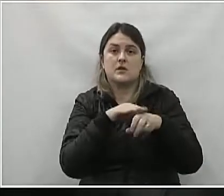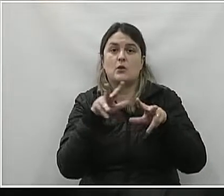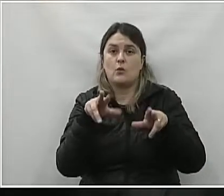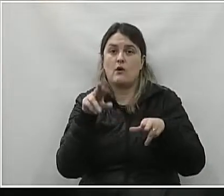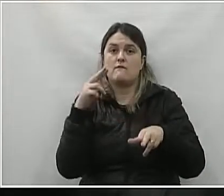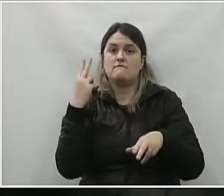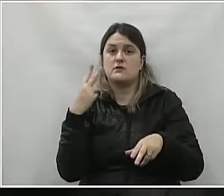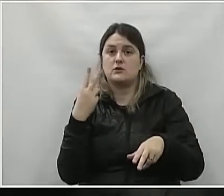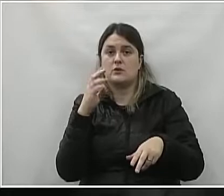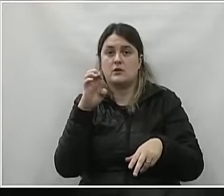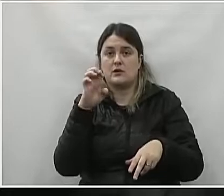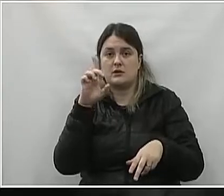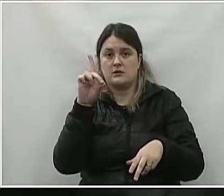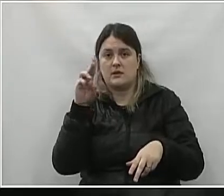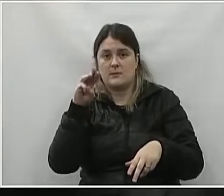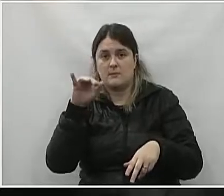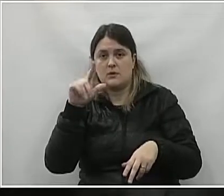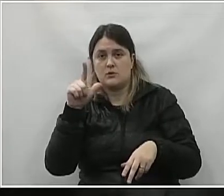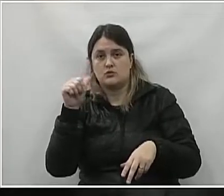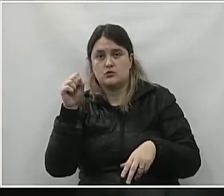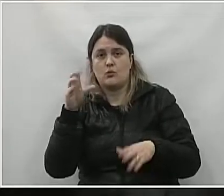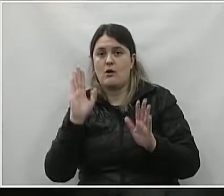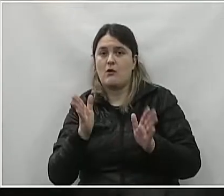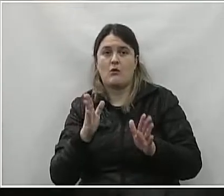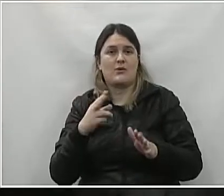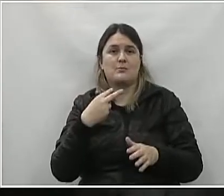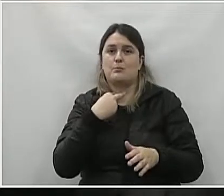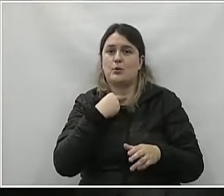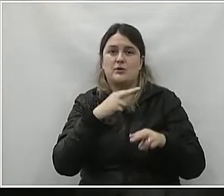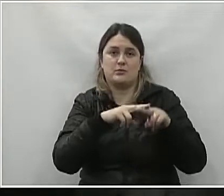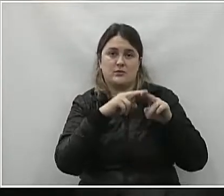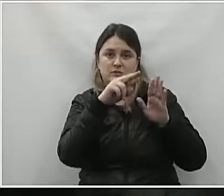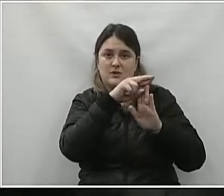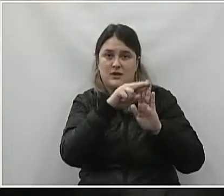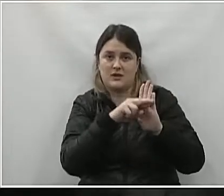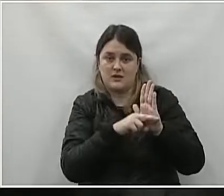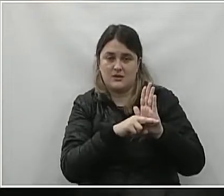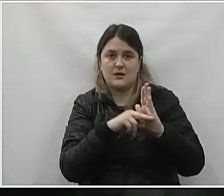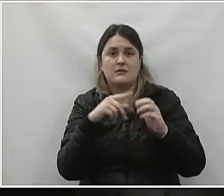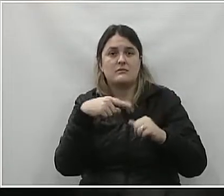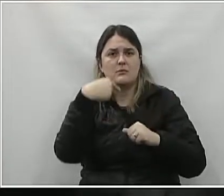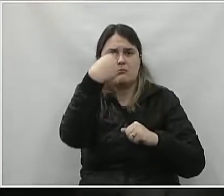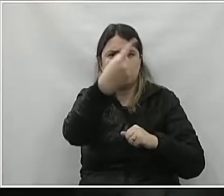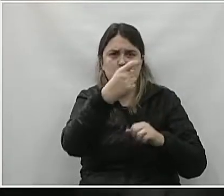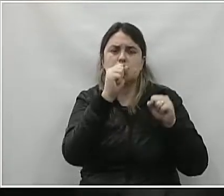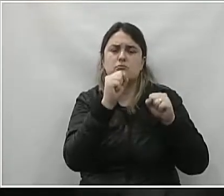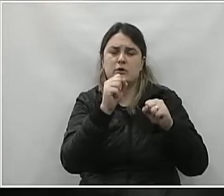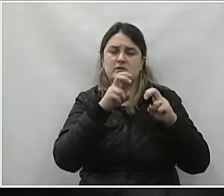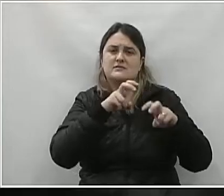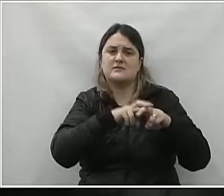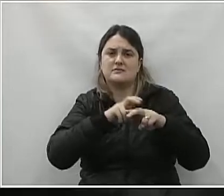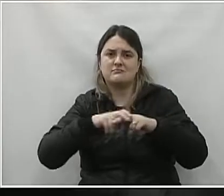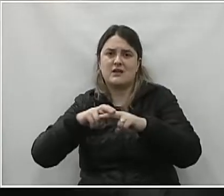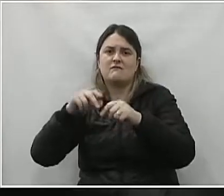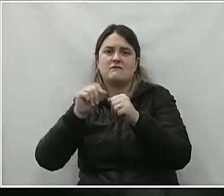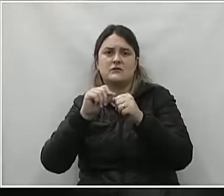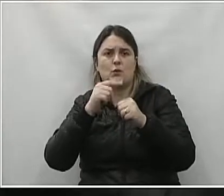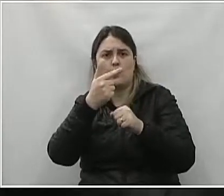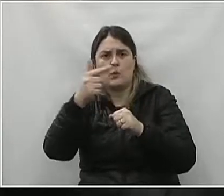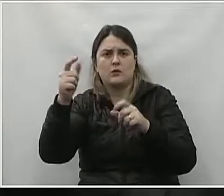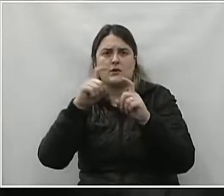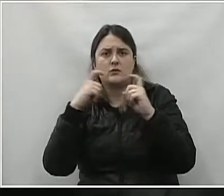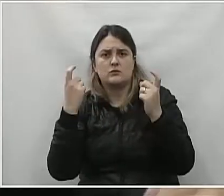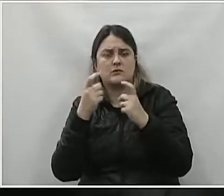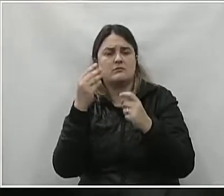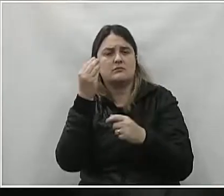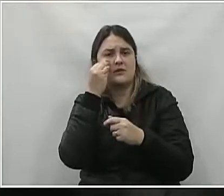quis comentar ali, mas infelizmente aqui no plenário não pode por causa do regimento, mas a gente se coloca à disposição de sentar, de fazer outras reuniões e